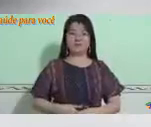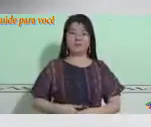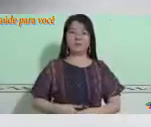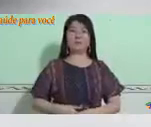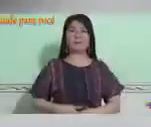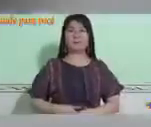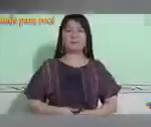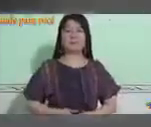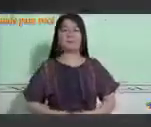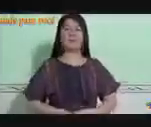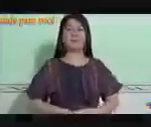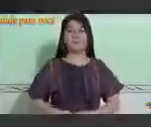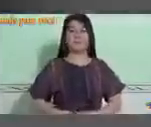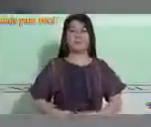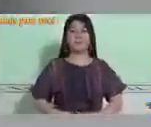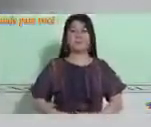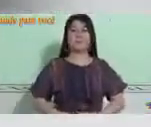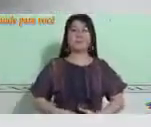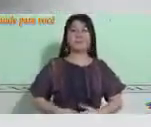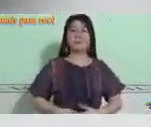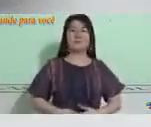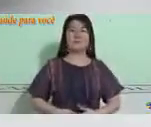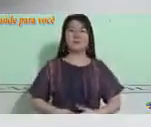Saiba mais o que é eritroblastose fetal e como é